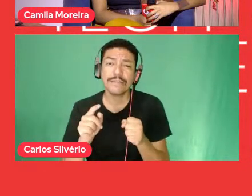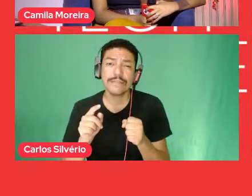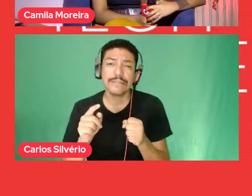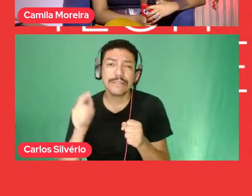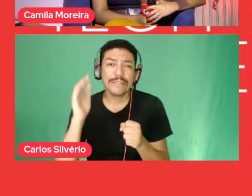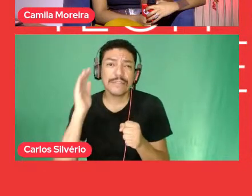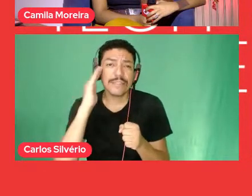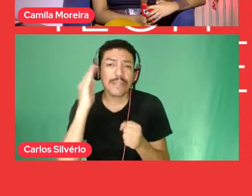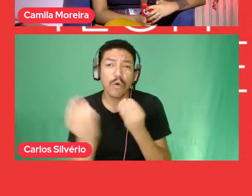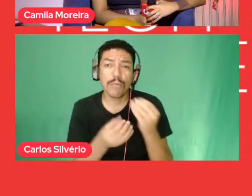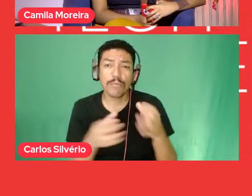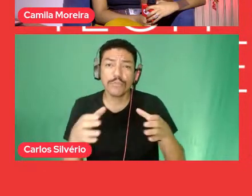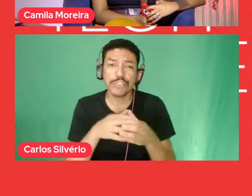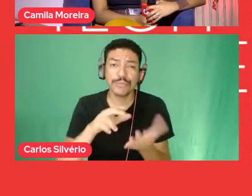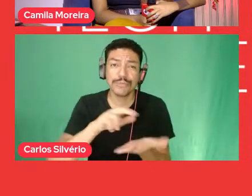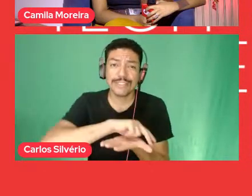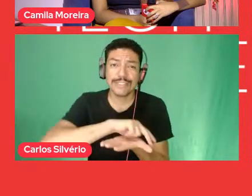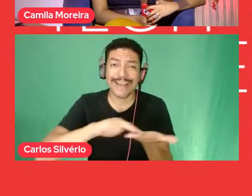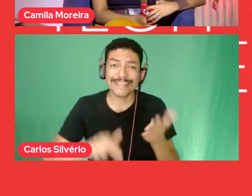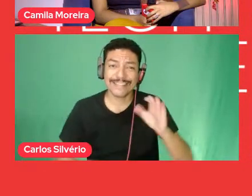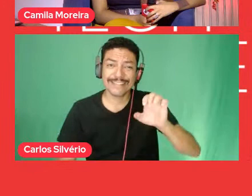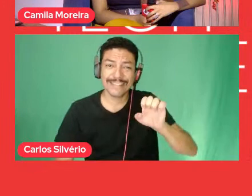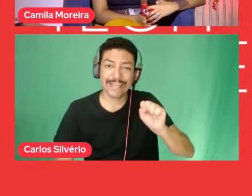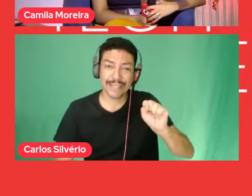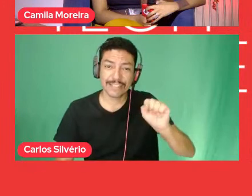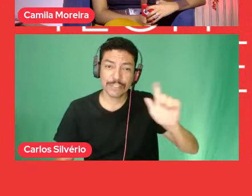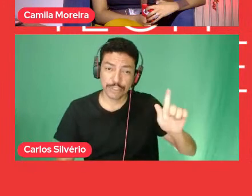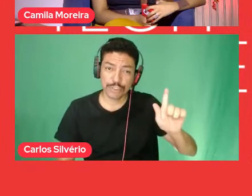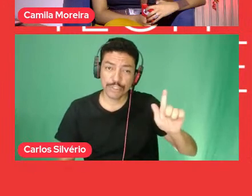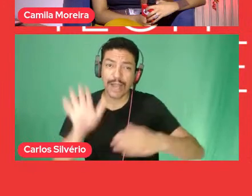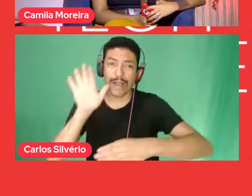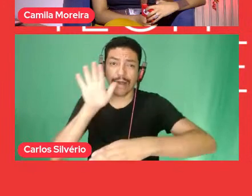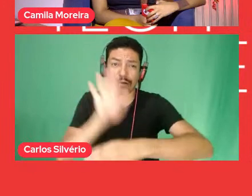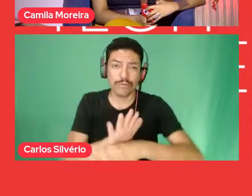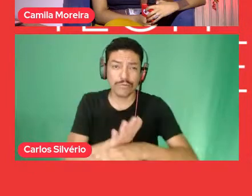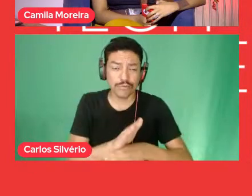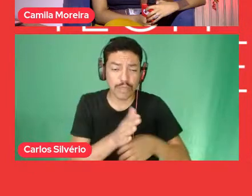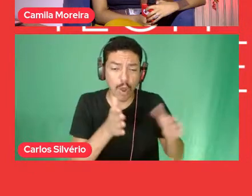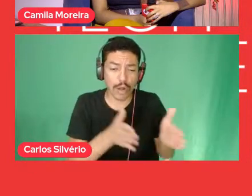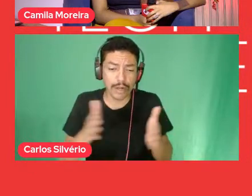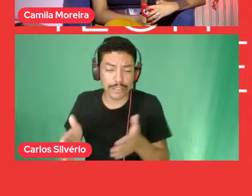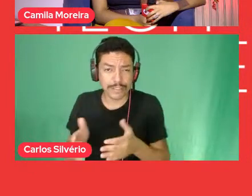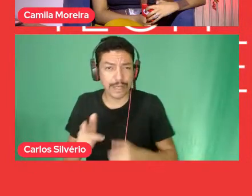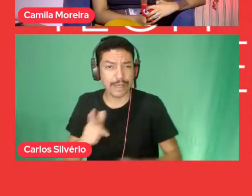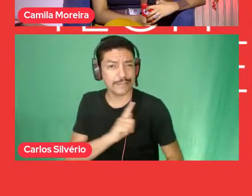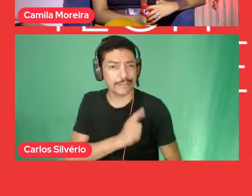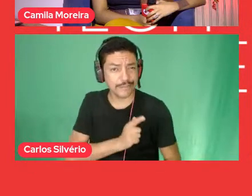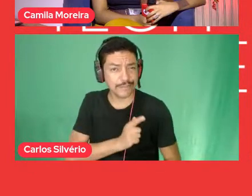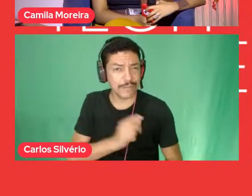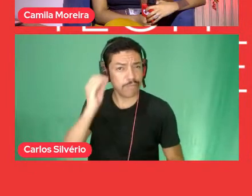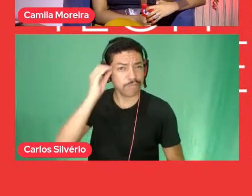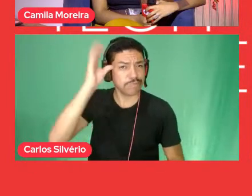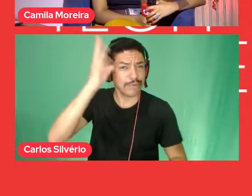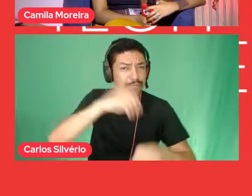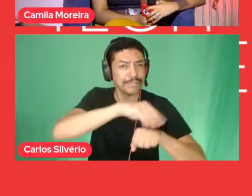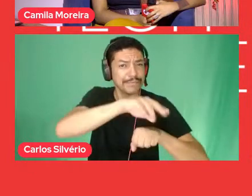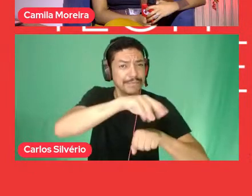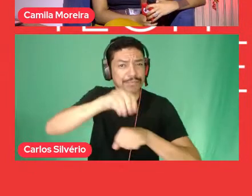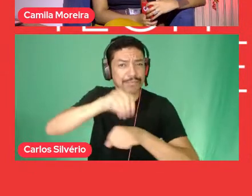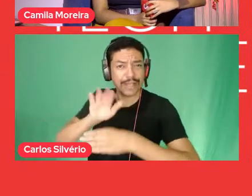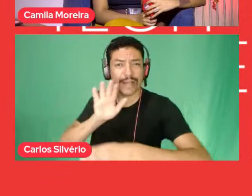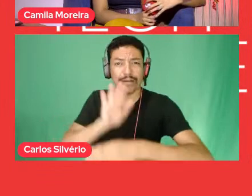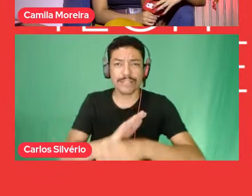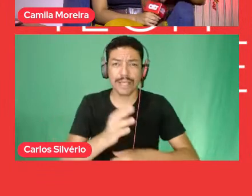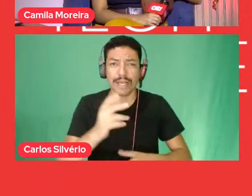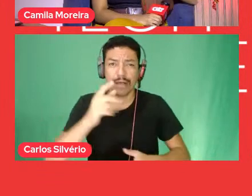ajudado, principalmente aí a orquestrar, fazer toda a governança e share de conhecimento de iniciativas que a gente vem